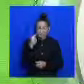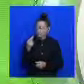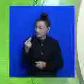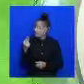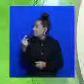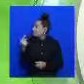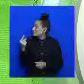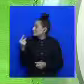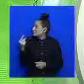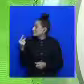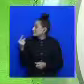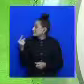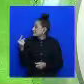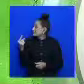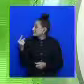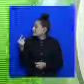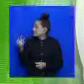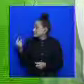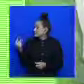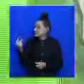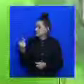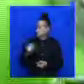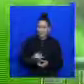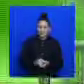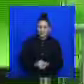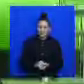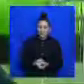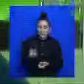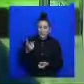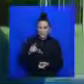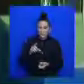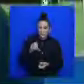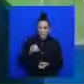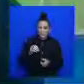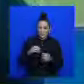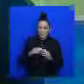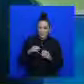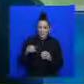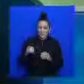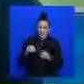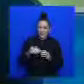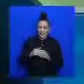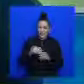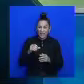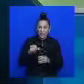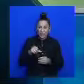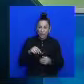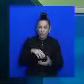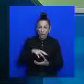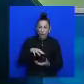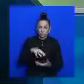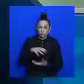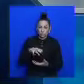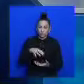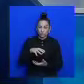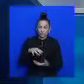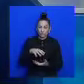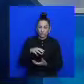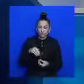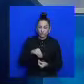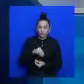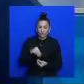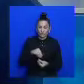posicionada. Valendo! Novamente as 10 bolas numeradas de 0 a 9 girando,